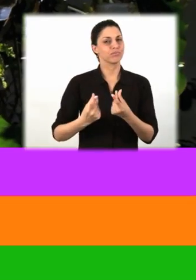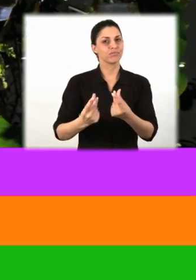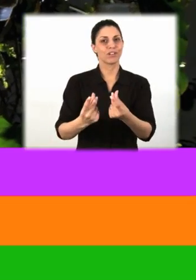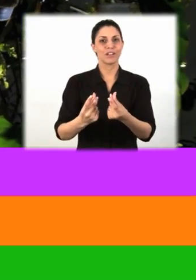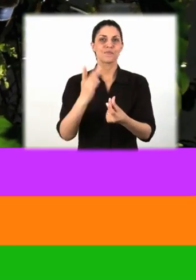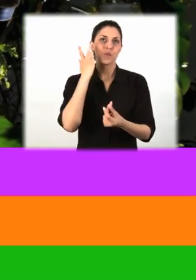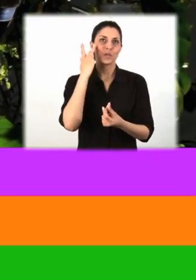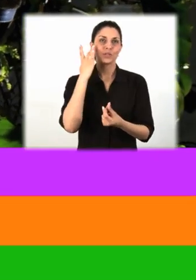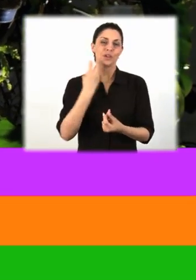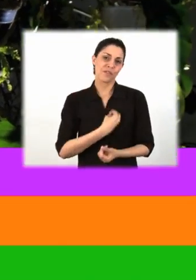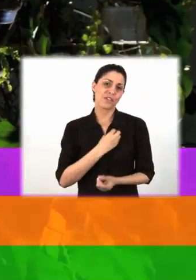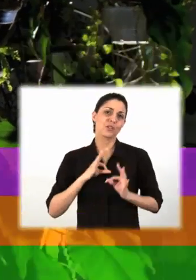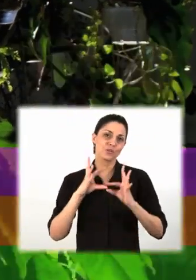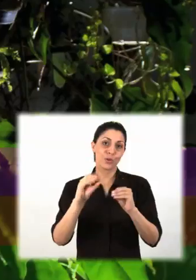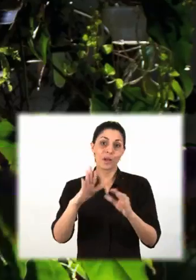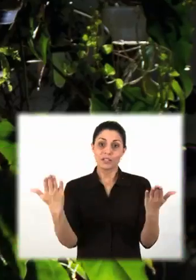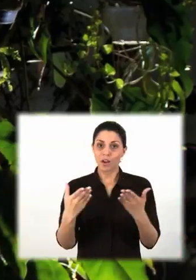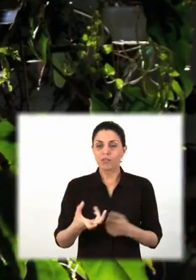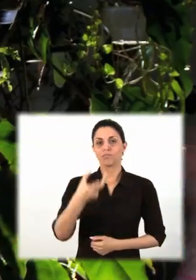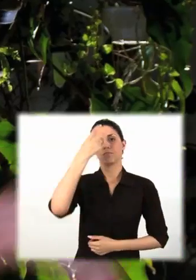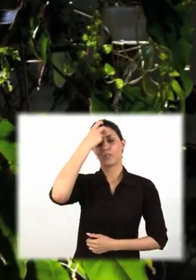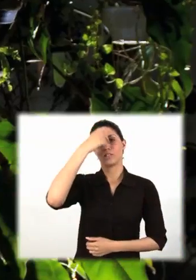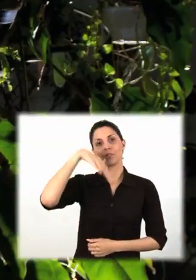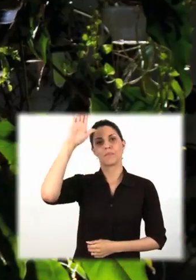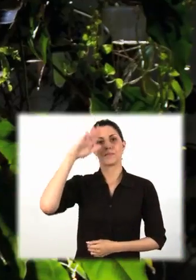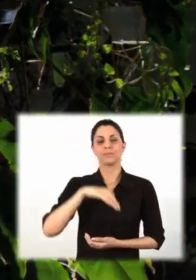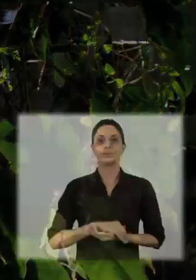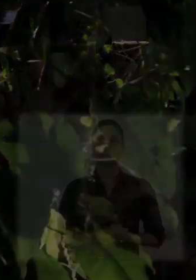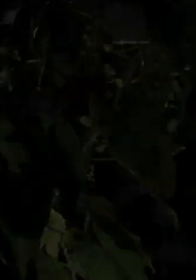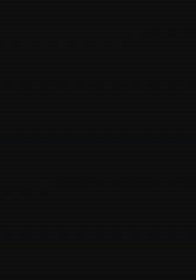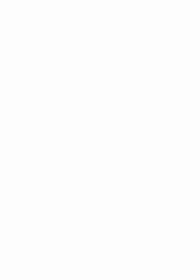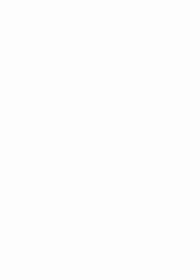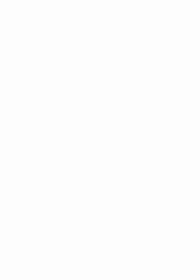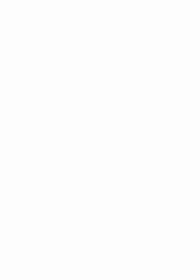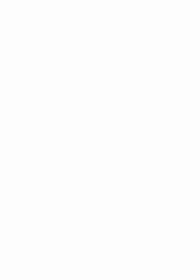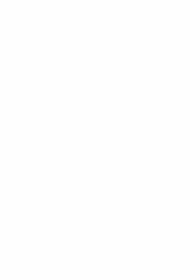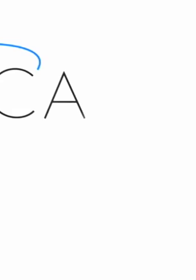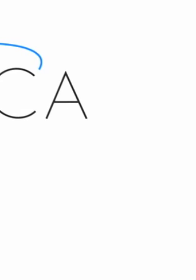comigo. Acho que como convive na vida de todos, mas agora com uma consciência maior.